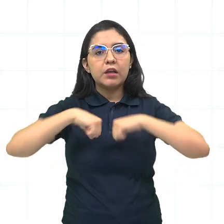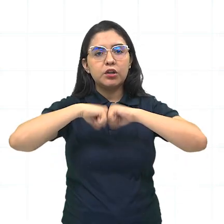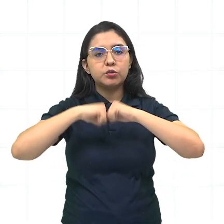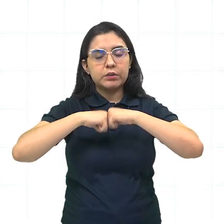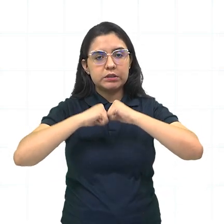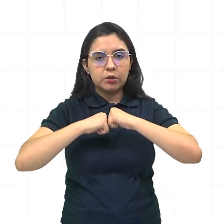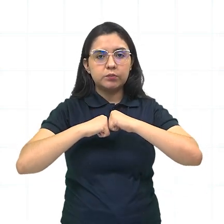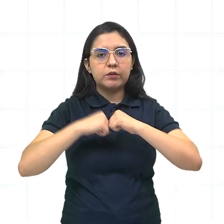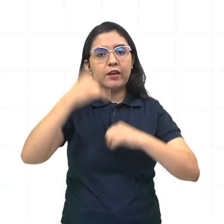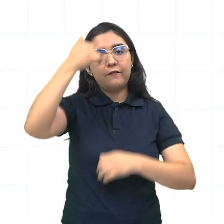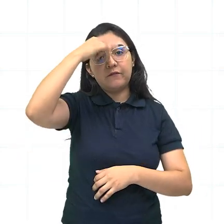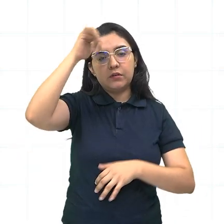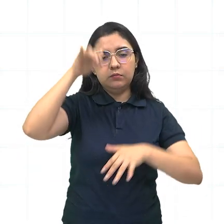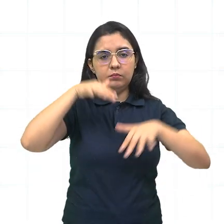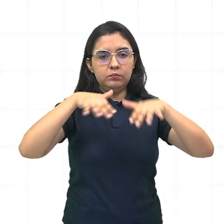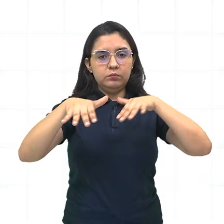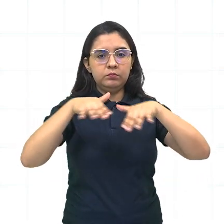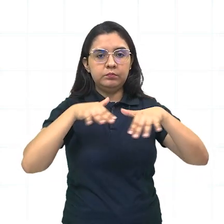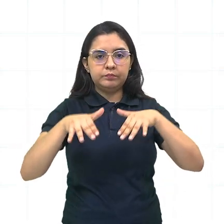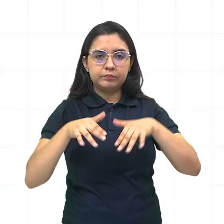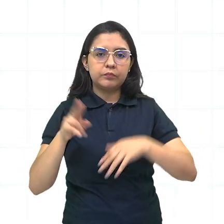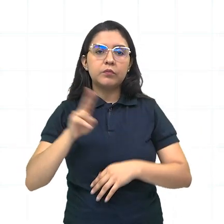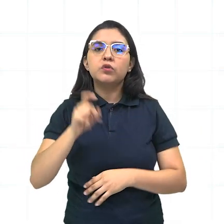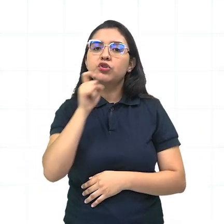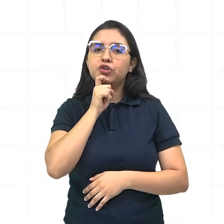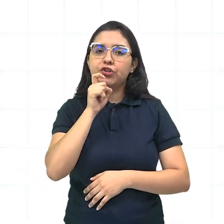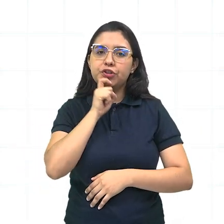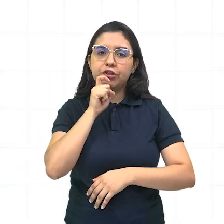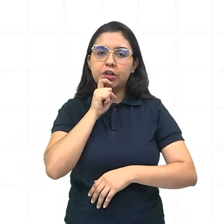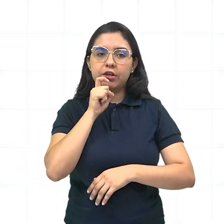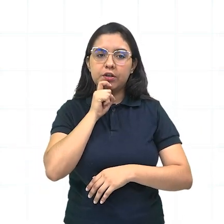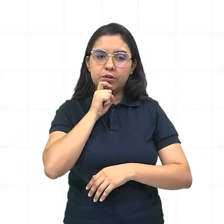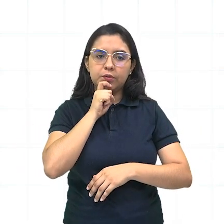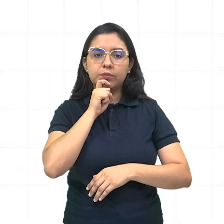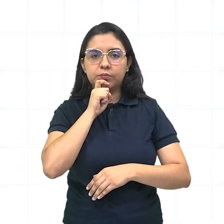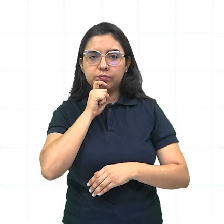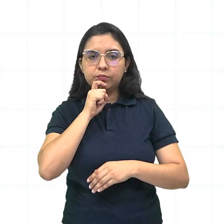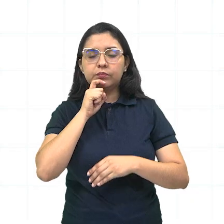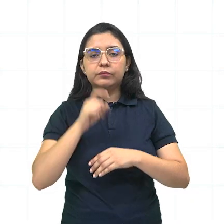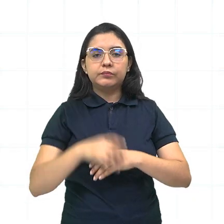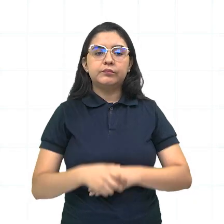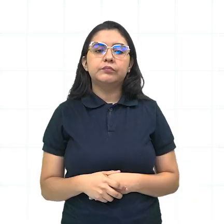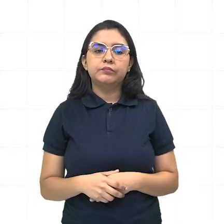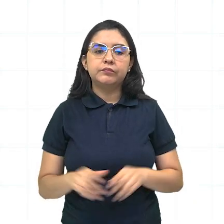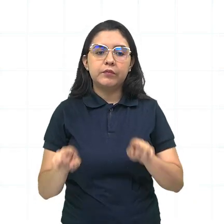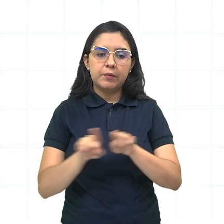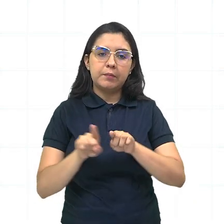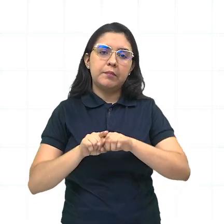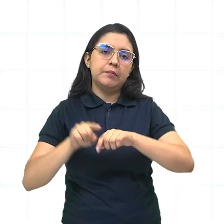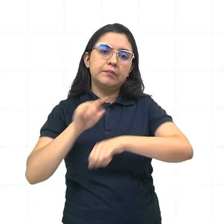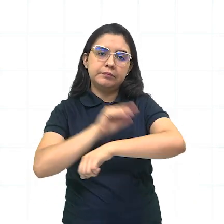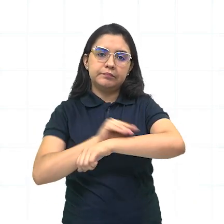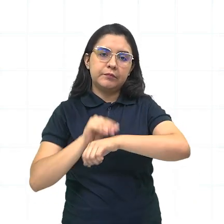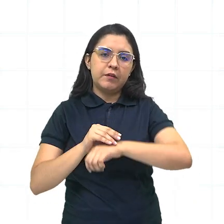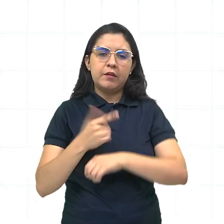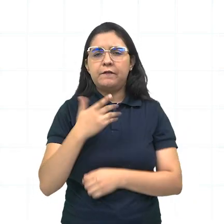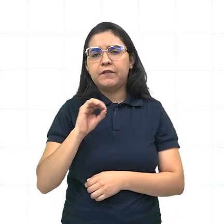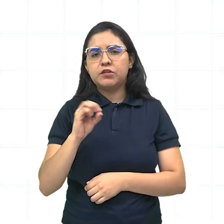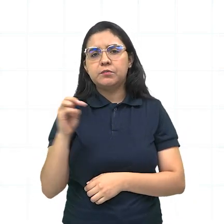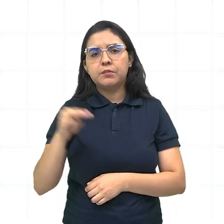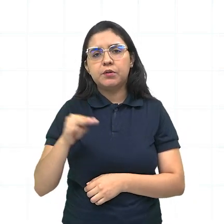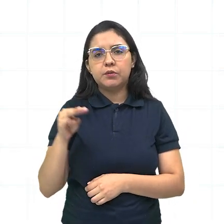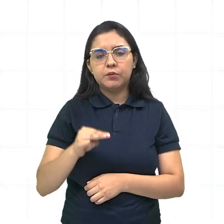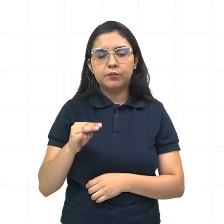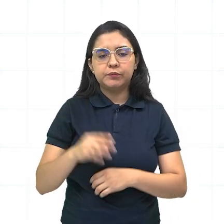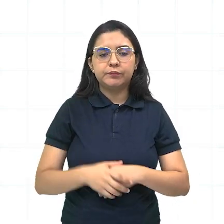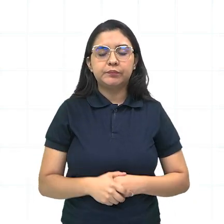articulação. Aplicar gelo envolto em um pano naquela região por 20 minutos a